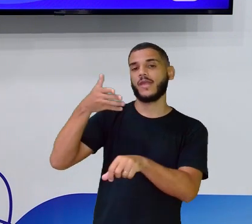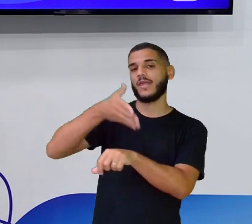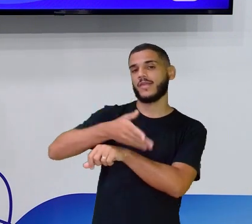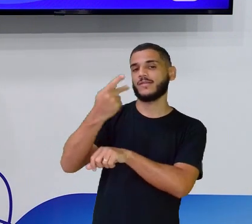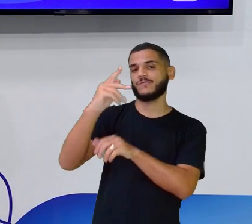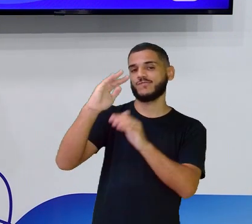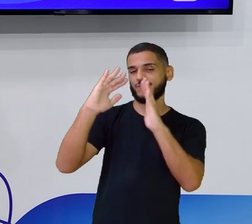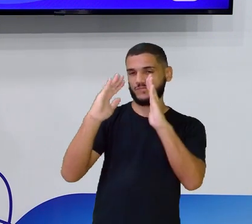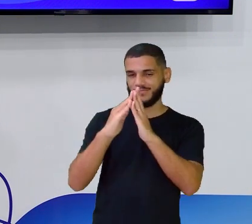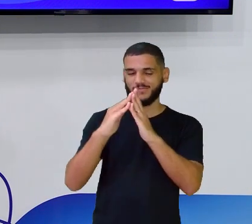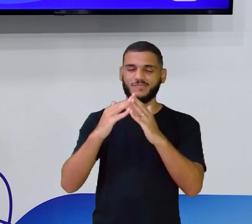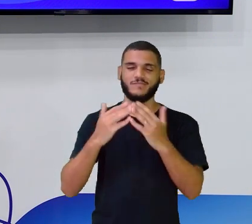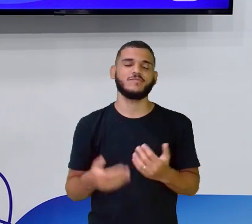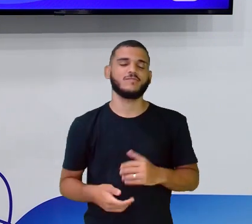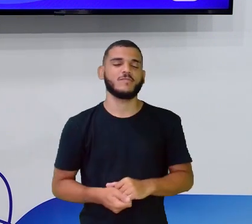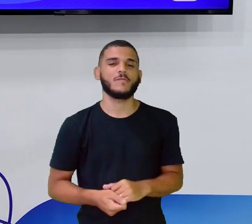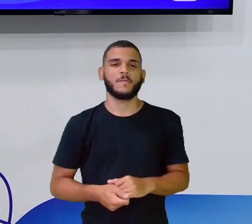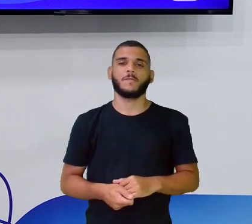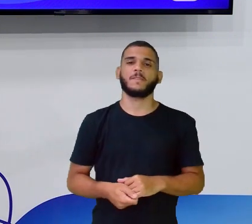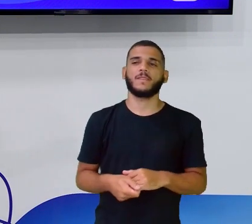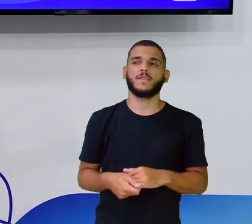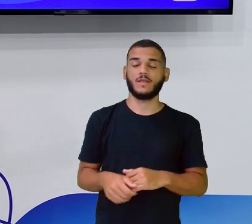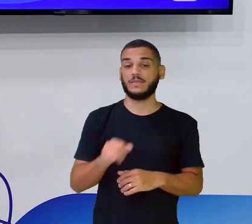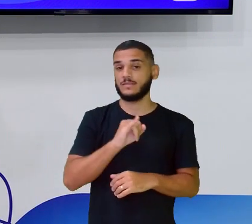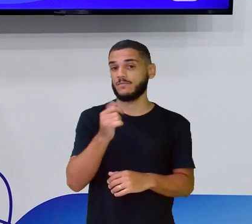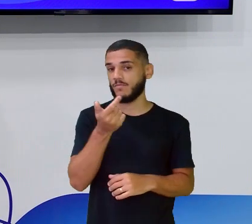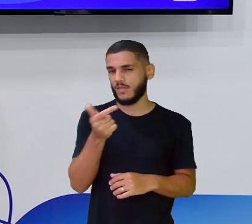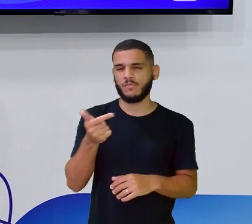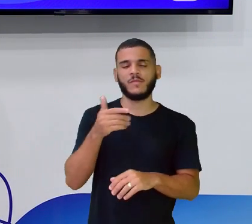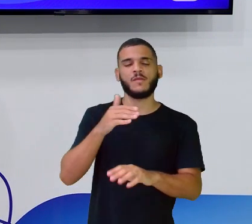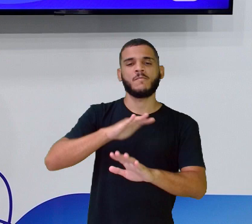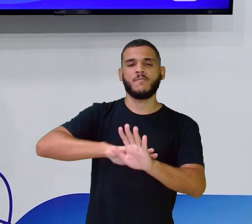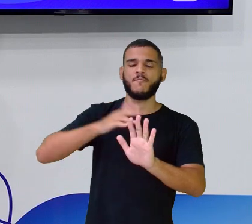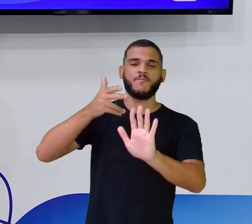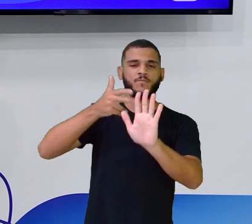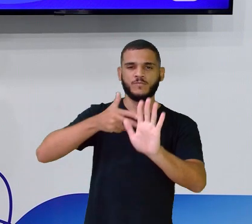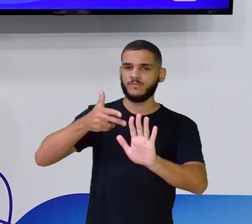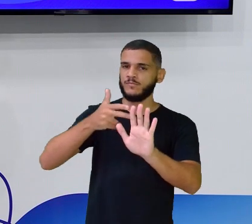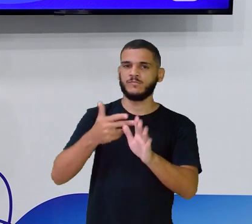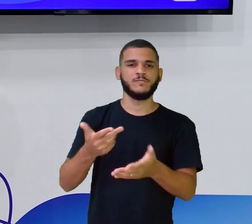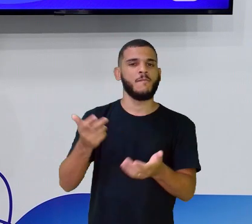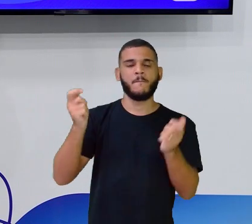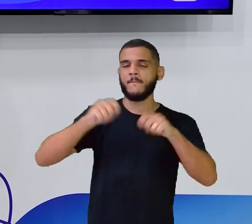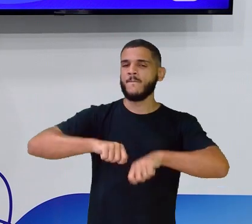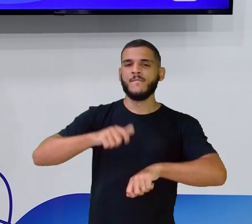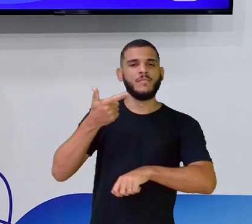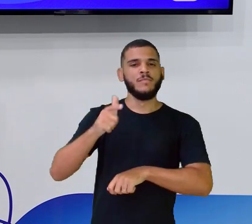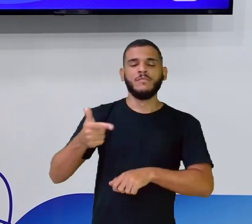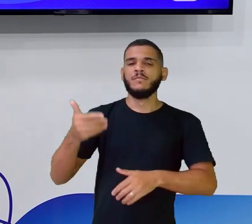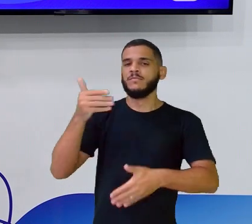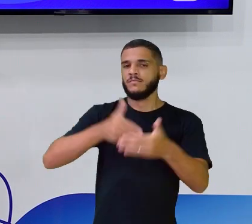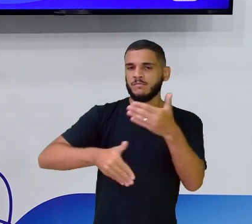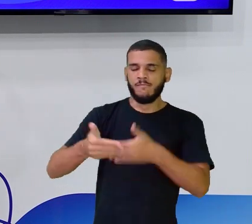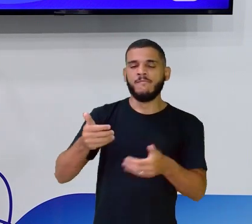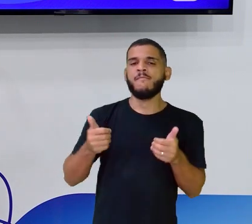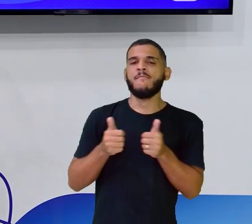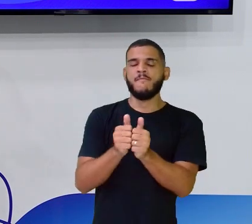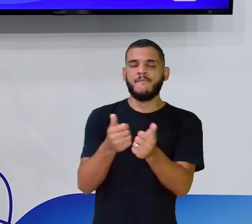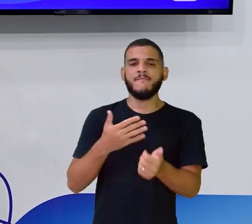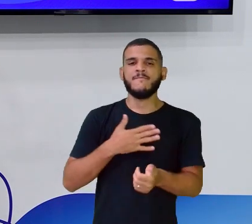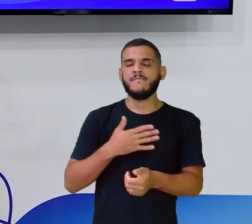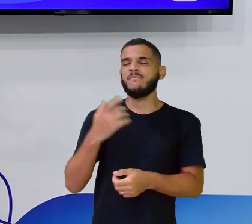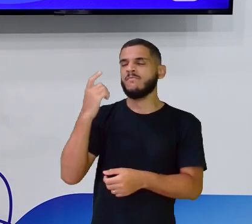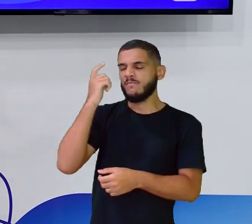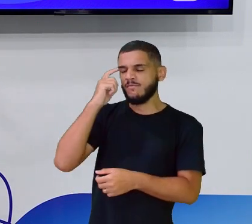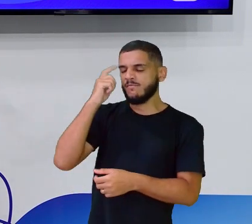sua casa, não é isso, quinto ano? Se não fosse a produção, você não conseguiria participar juntamente comigo.